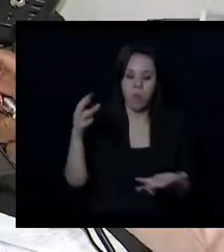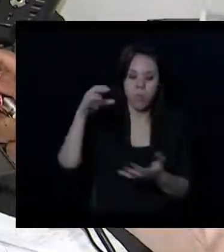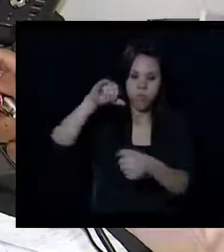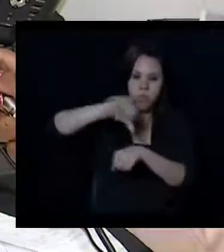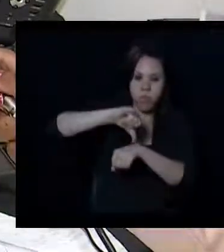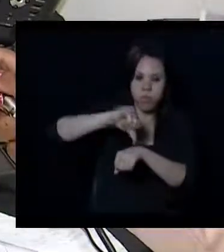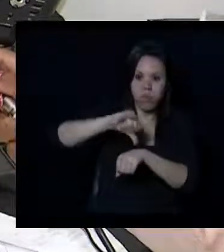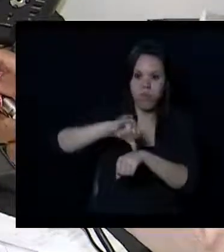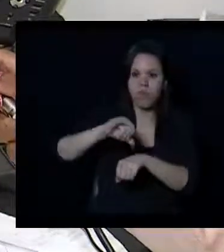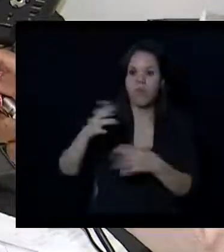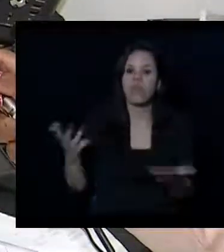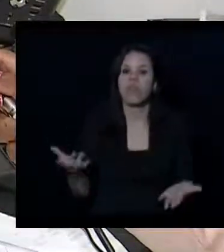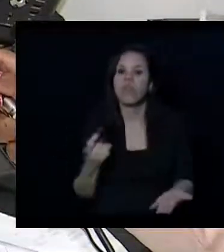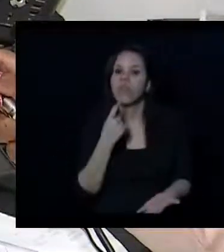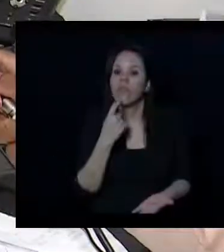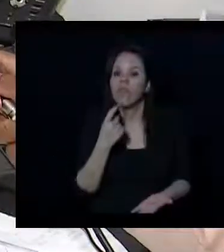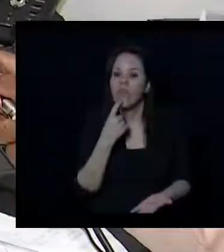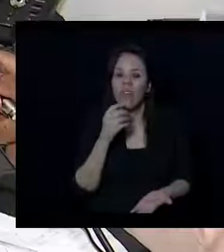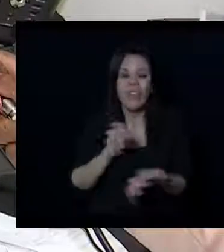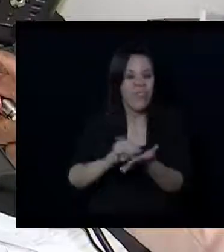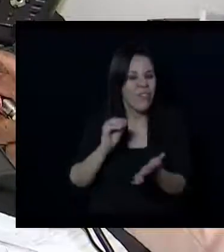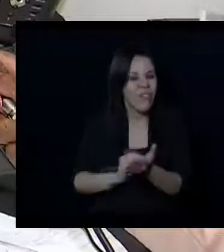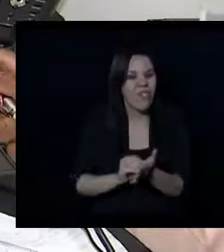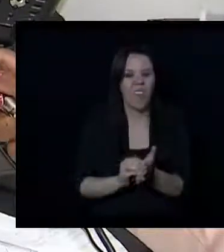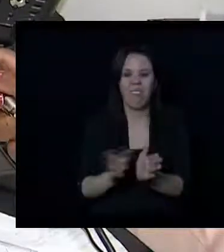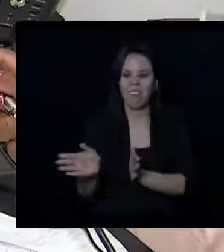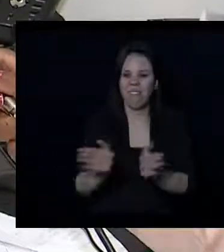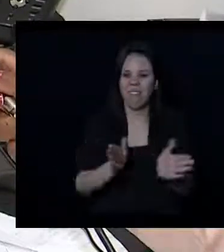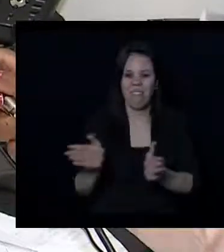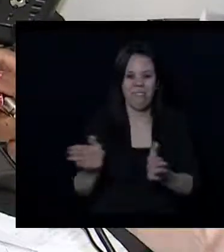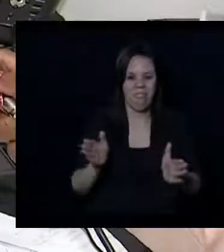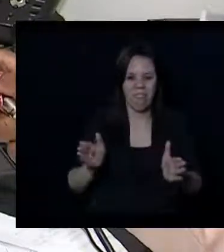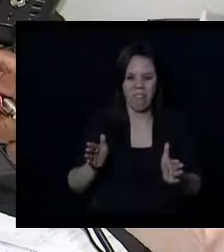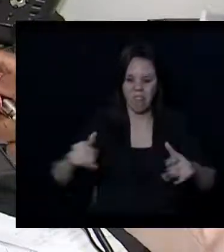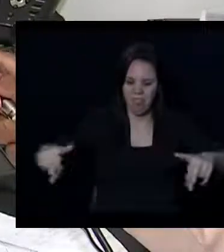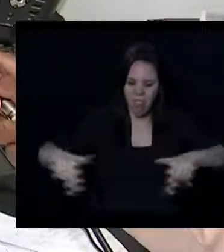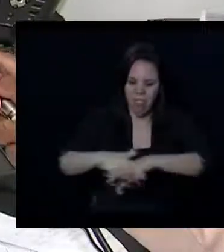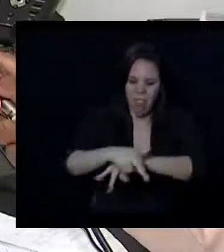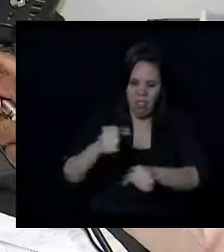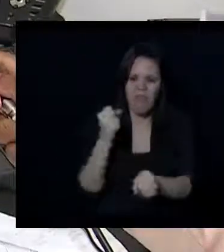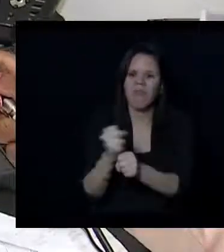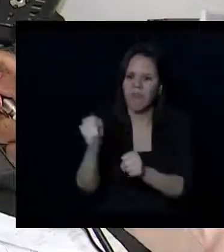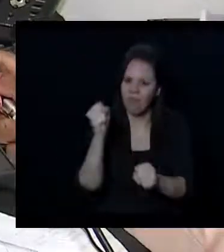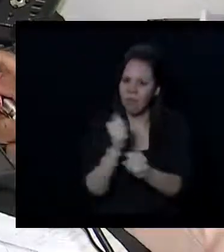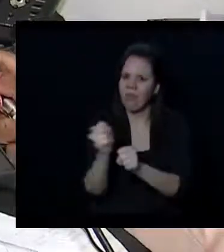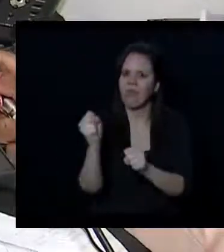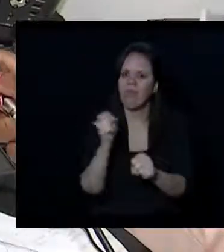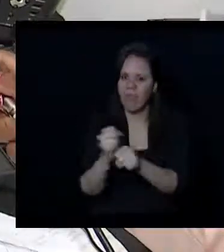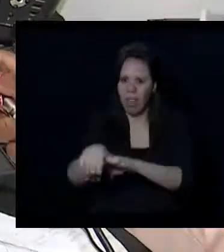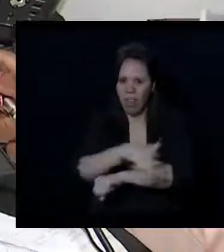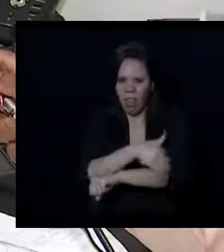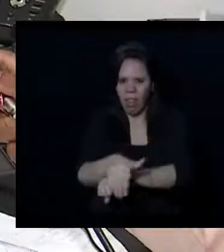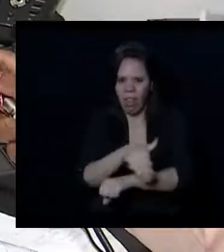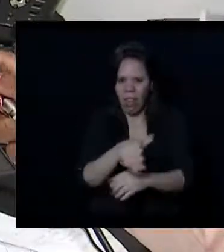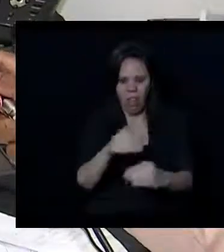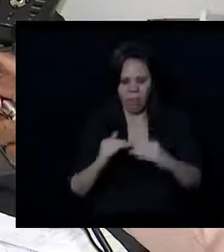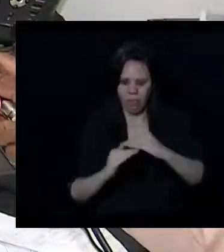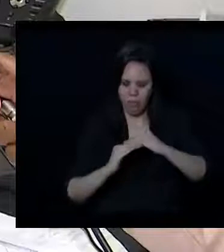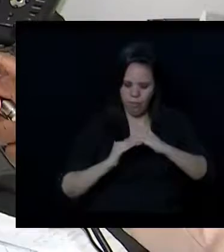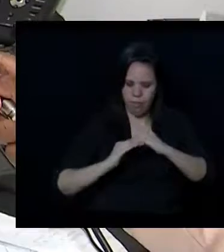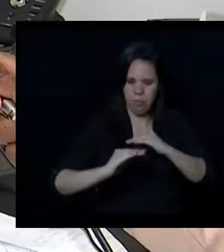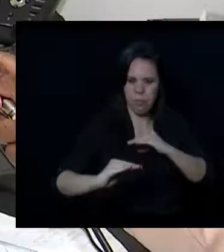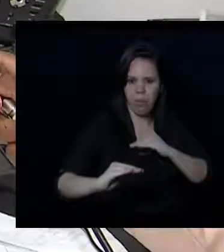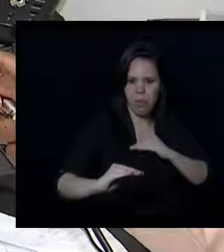uma acessibilidade muito deficiente. Mesmo com toda a reforma que foi feita no centro da cidade, os